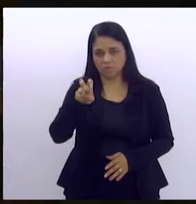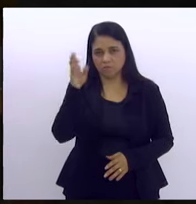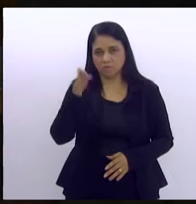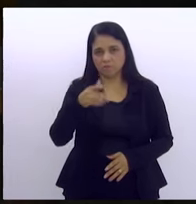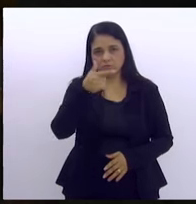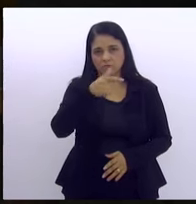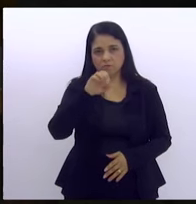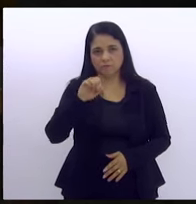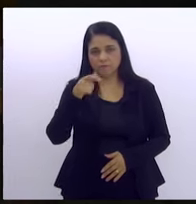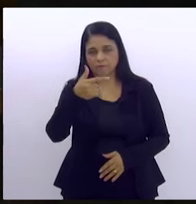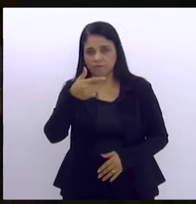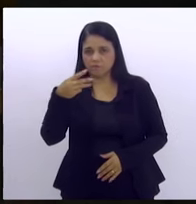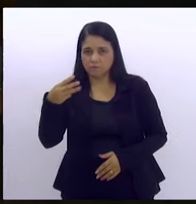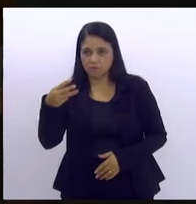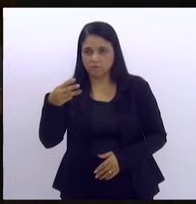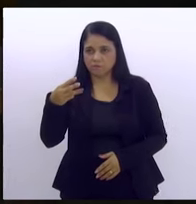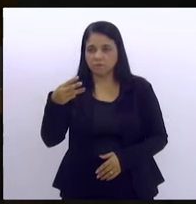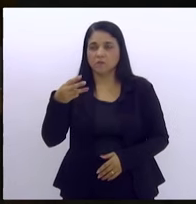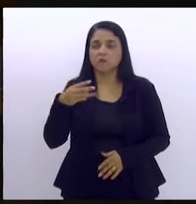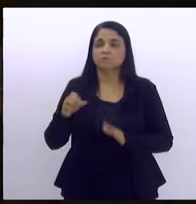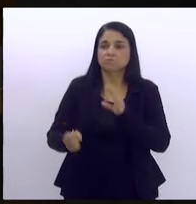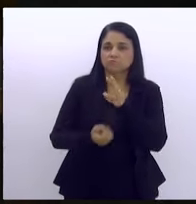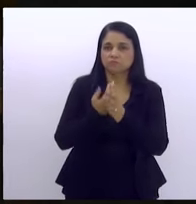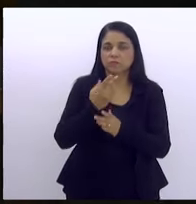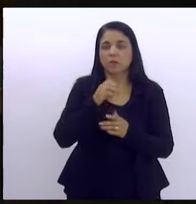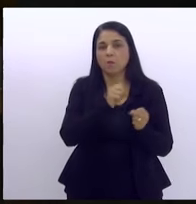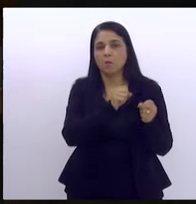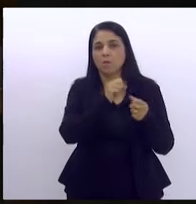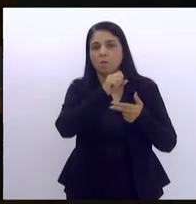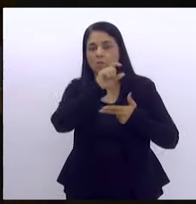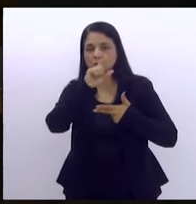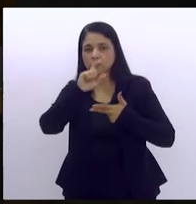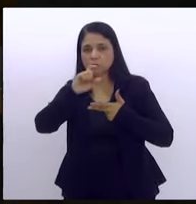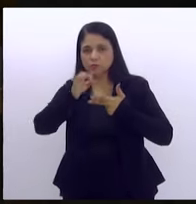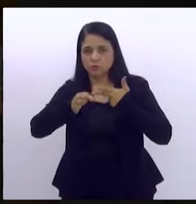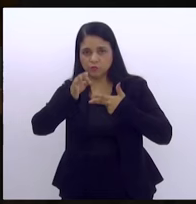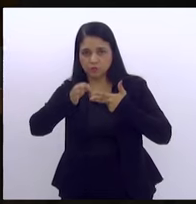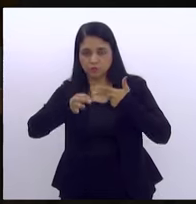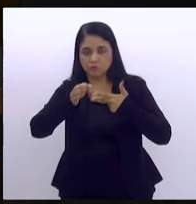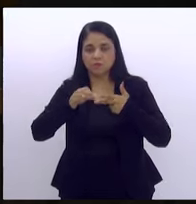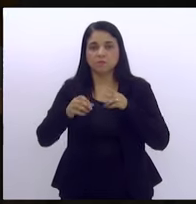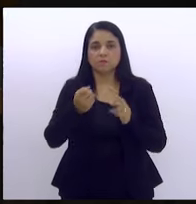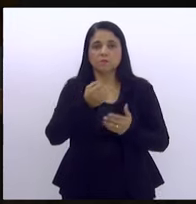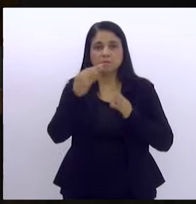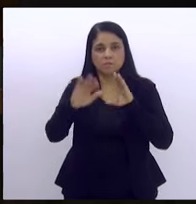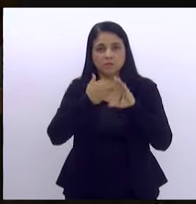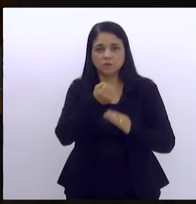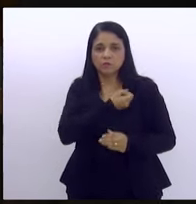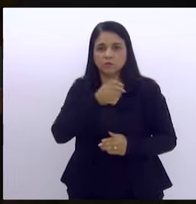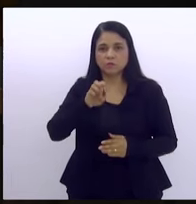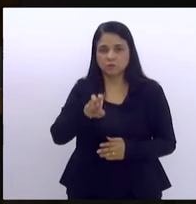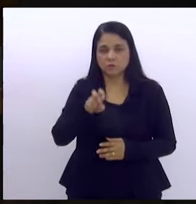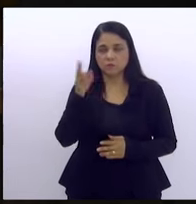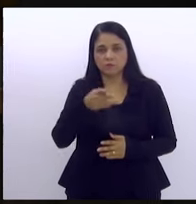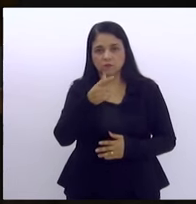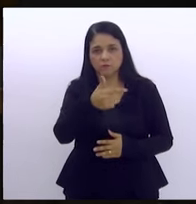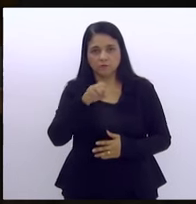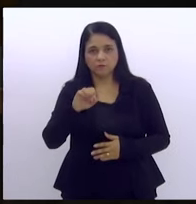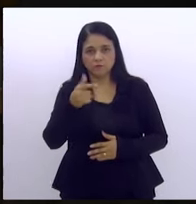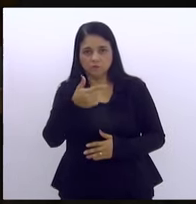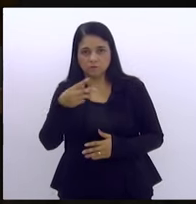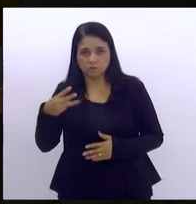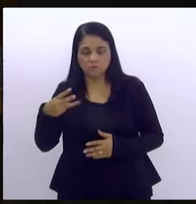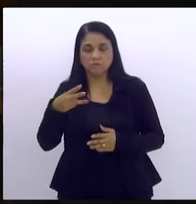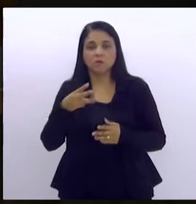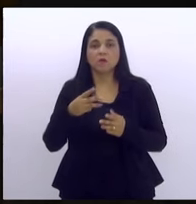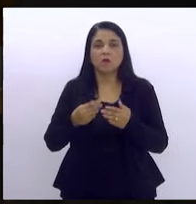1835 de 2023, de autoria do Poder Judiciário, mensagem número 5 de 2023, que dispõe sobre o